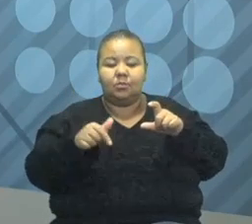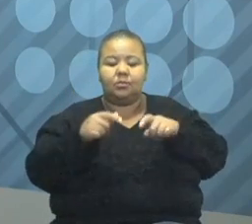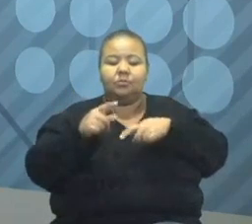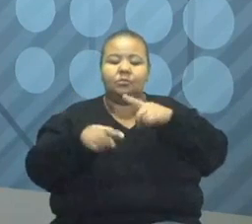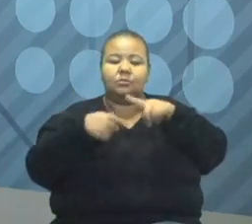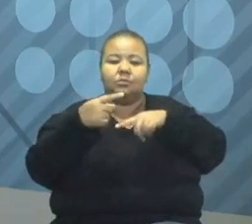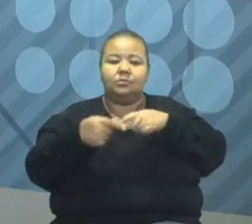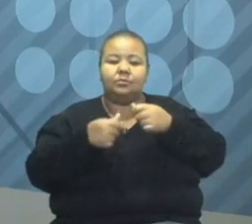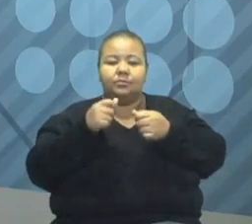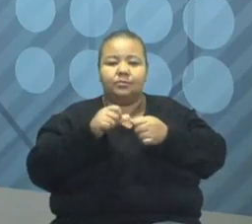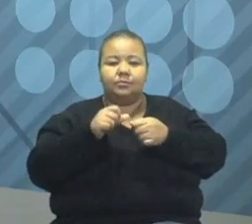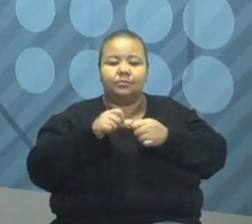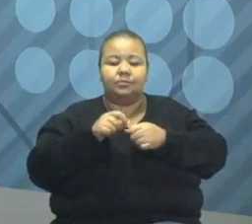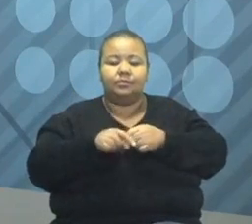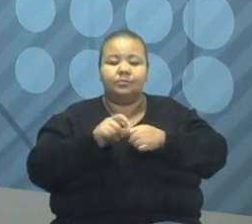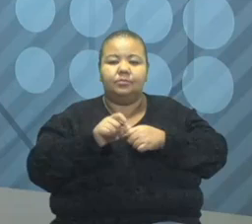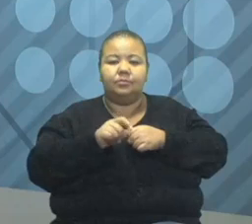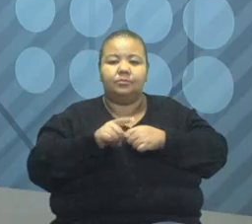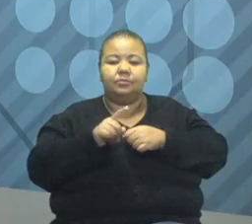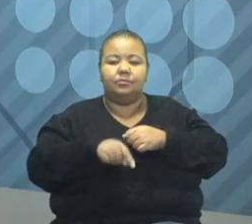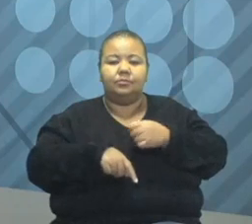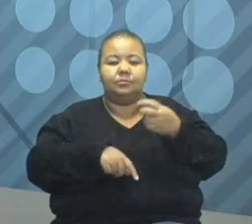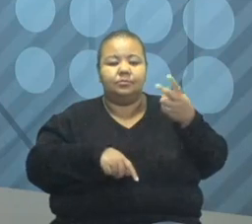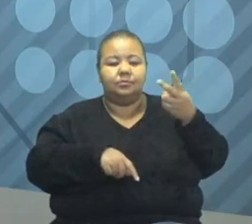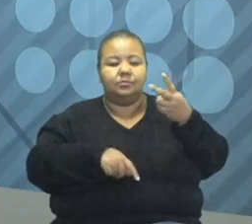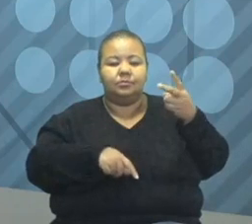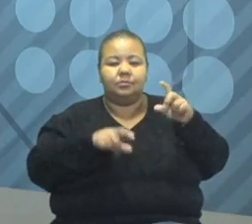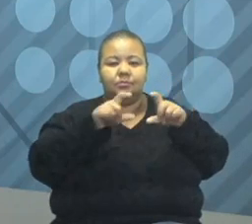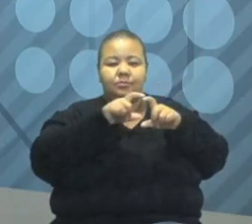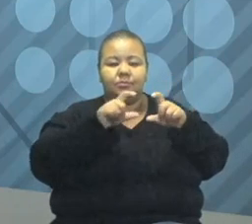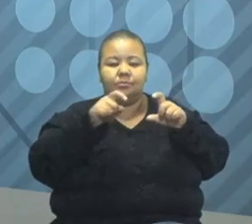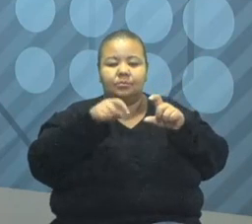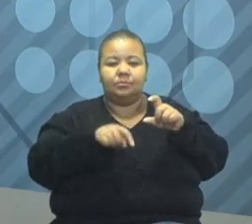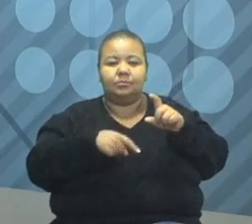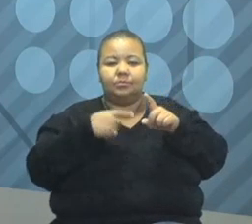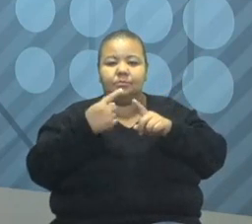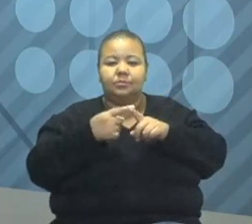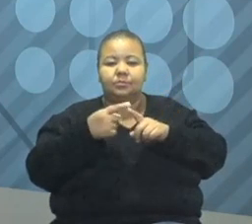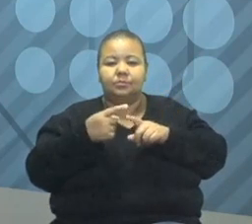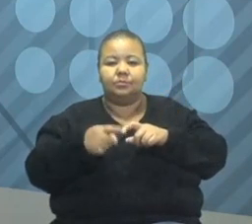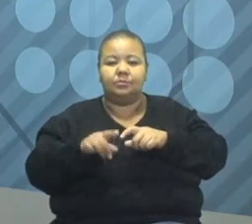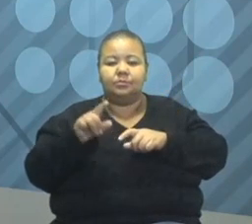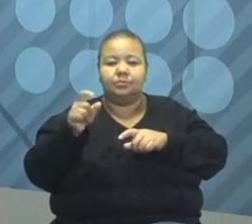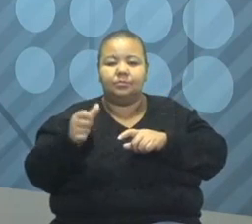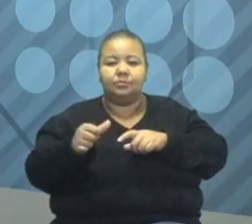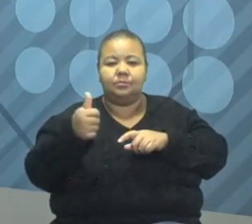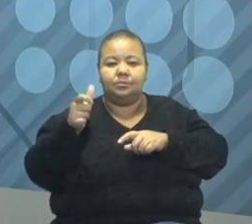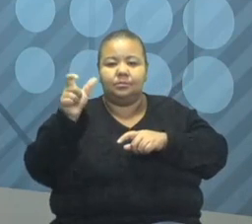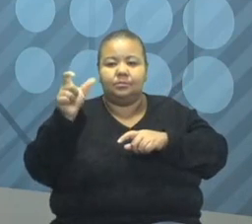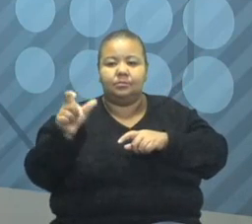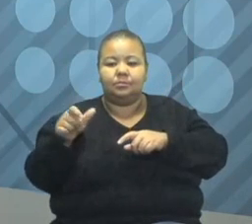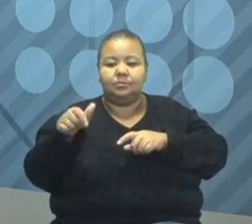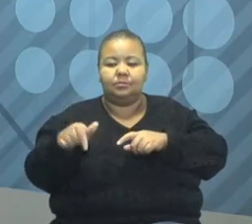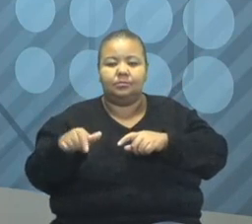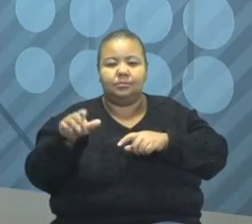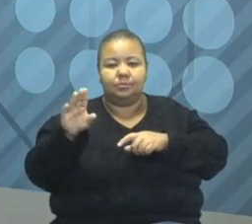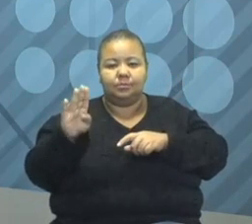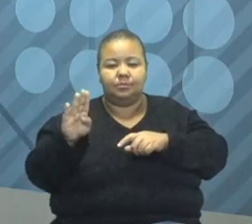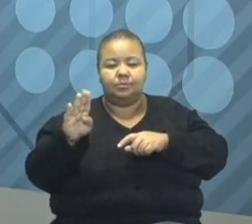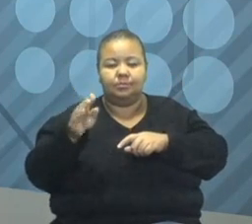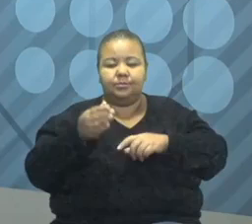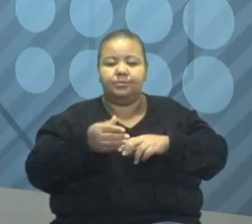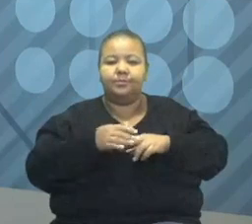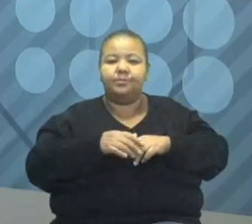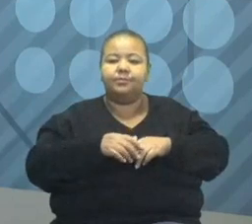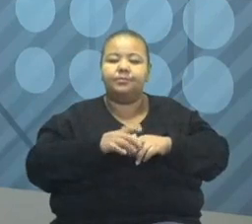nós realizamos o procedimento com a segunda linha da matriz A, multiplicamos pela primeira coluna da matriz